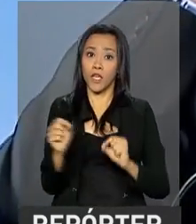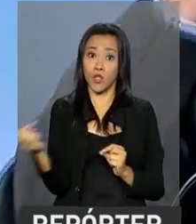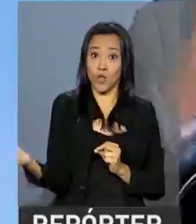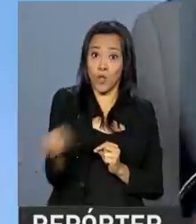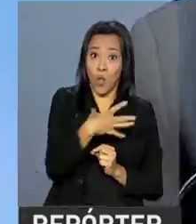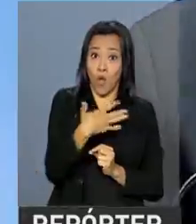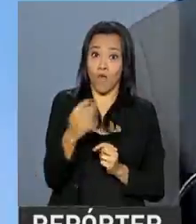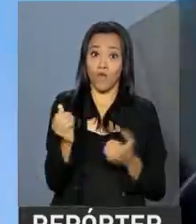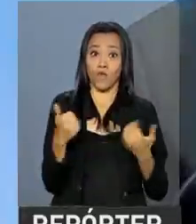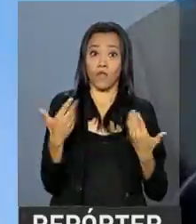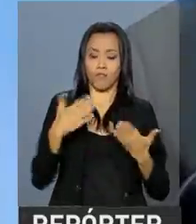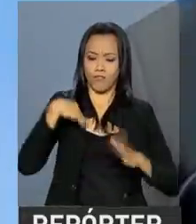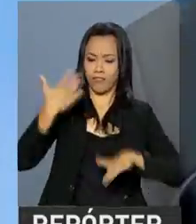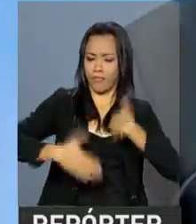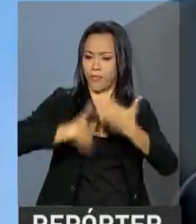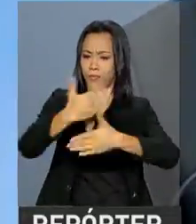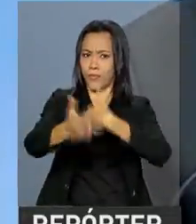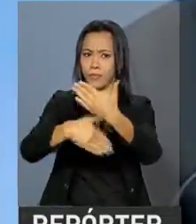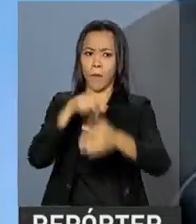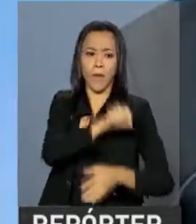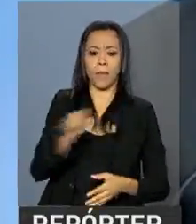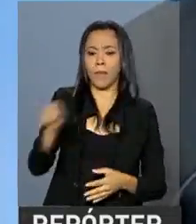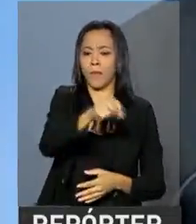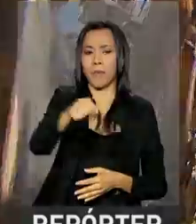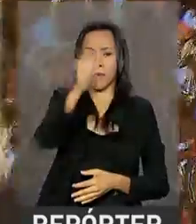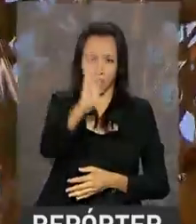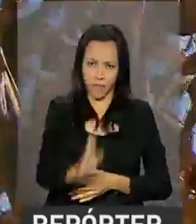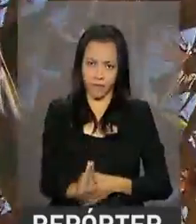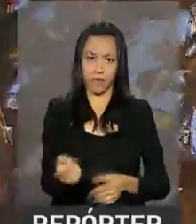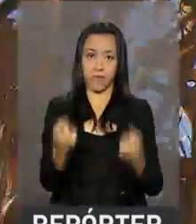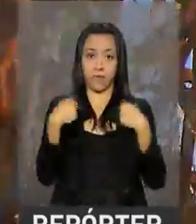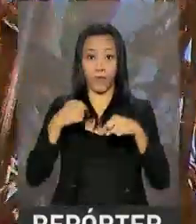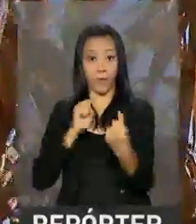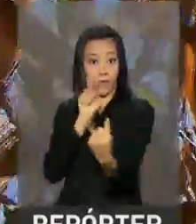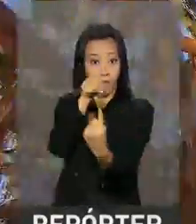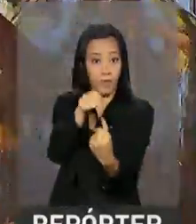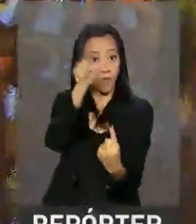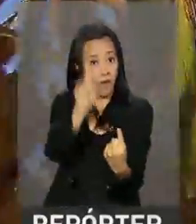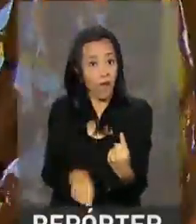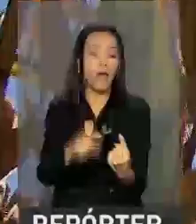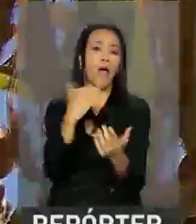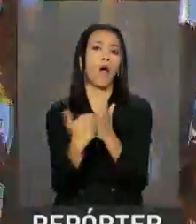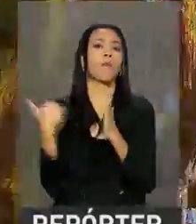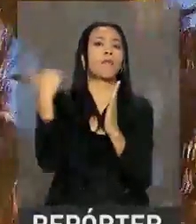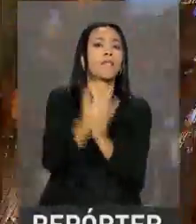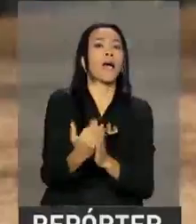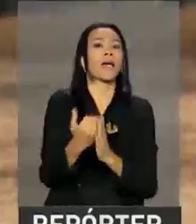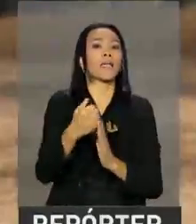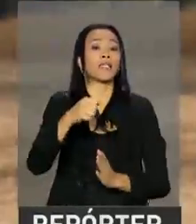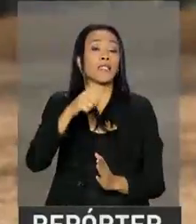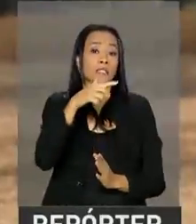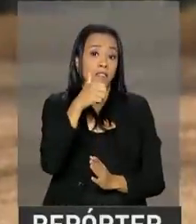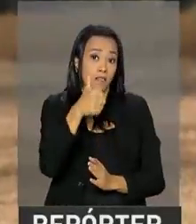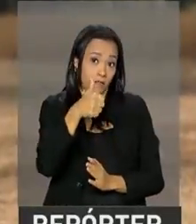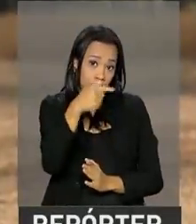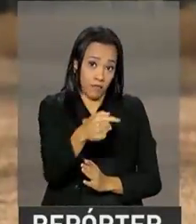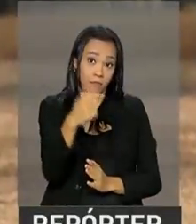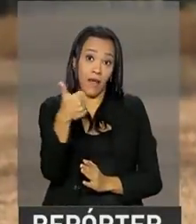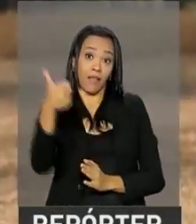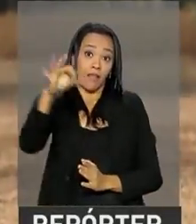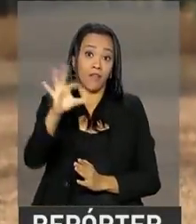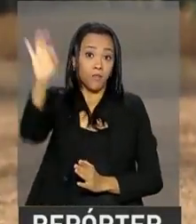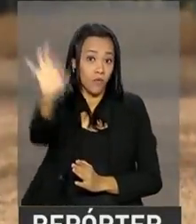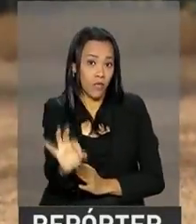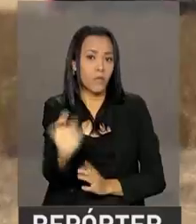polos de desenvolvimento para o nosso país a meta é aumentar de cerca de 7 para 10% a